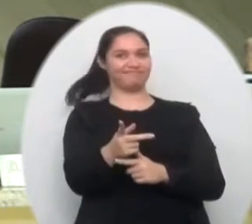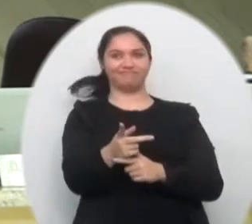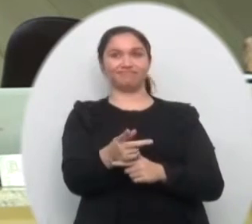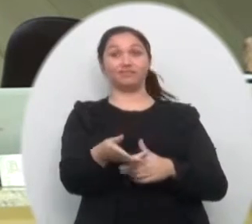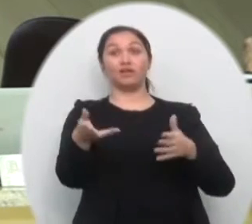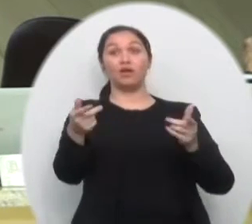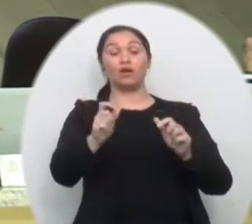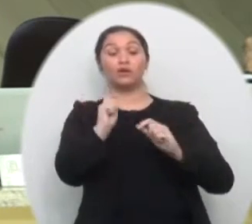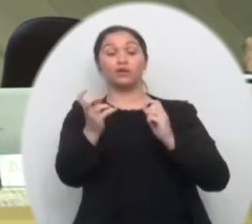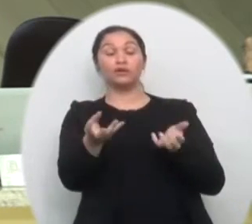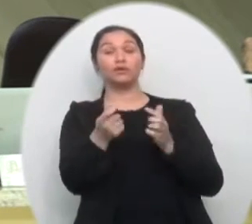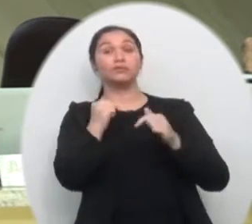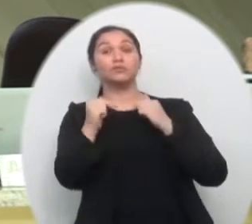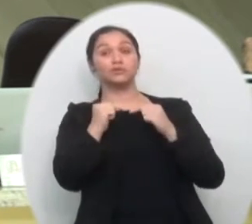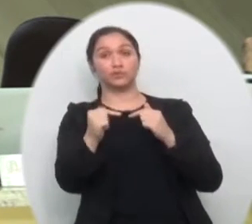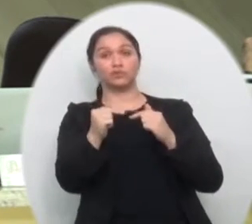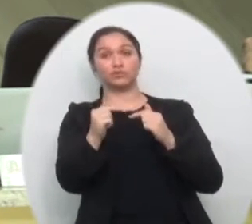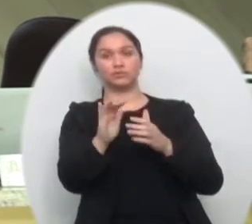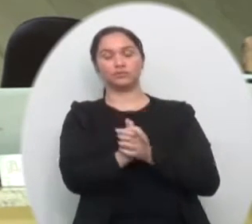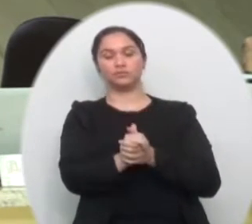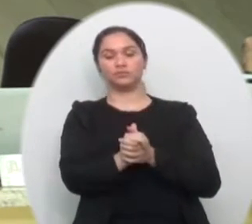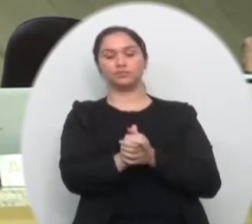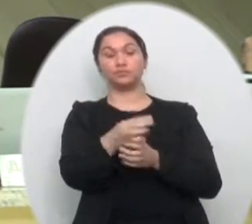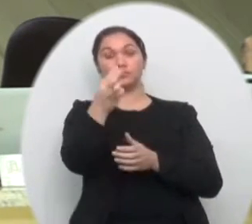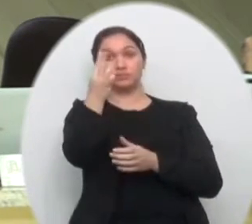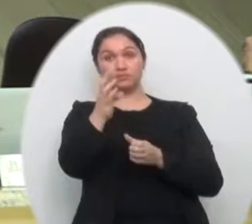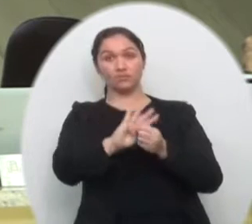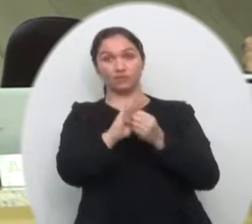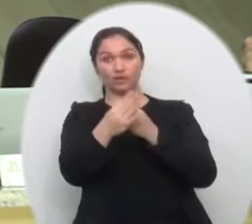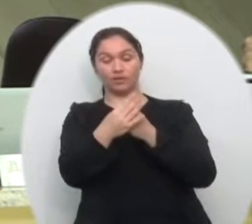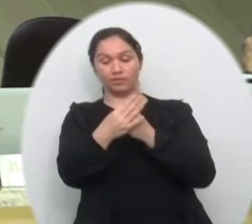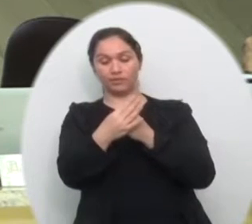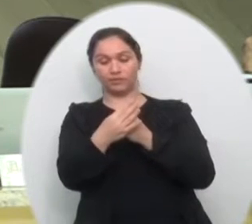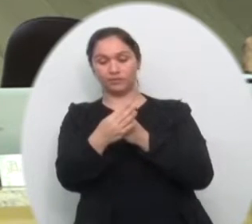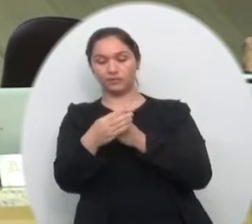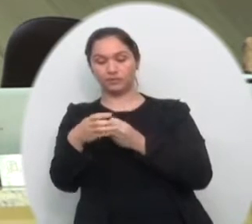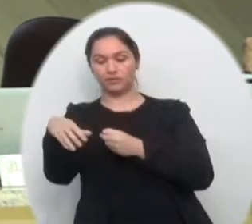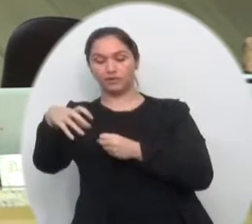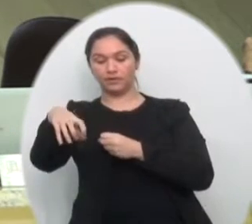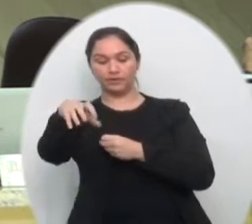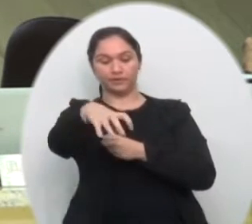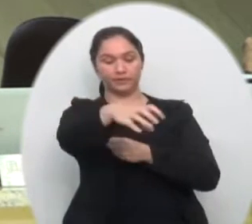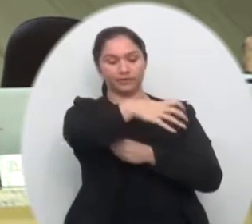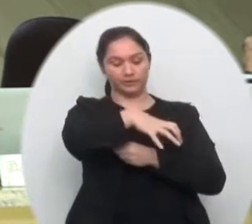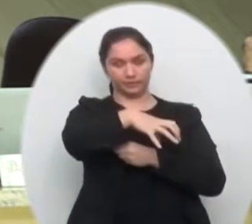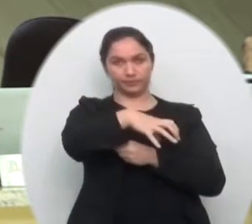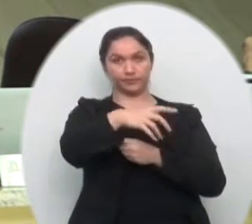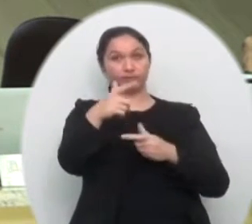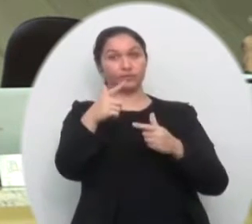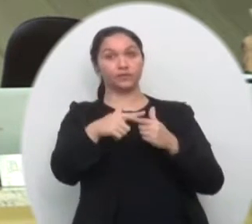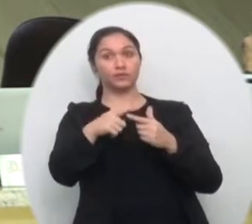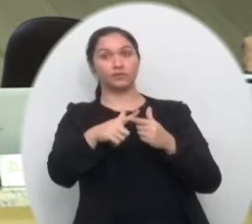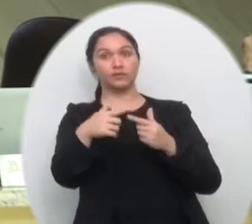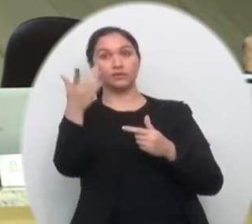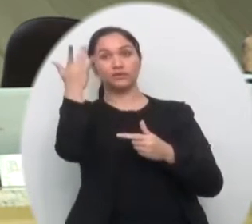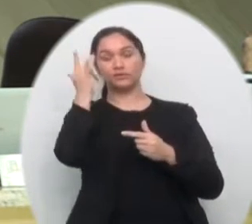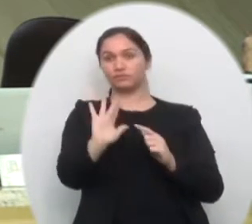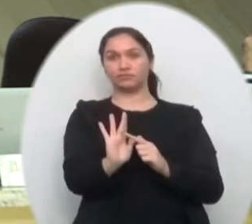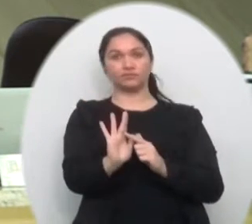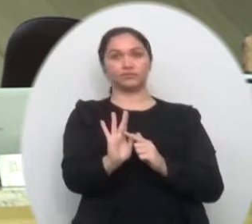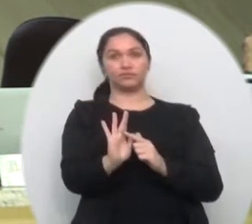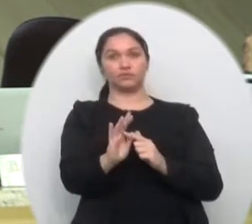senhores, seria a localização dos bairros, as diretrizes dos bairros corretamente. Que tem, a empresa, ela está com um endereço